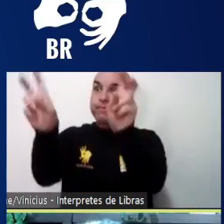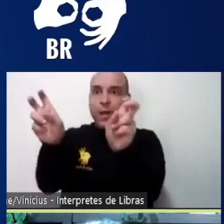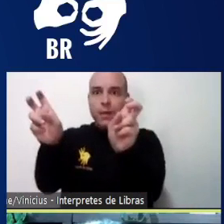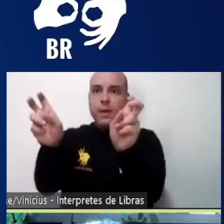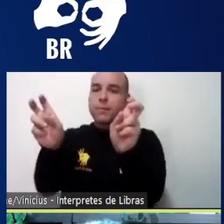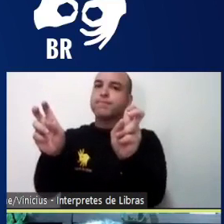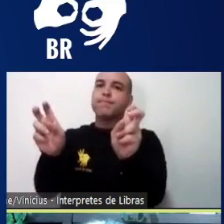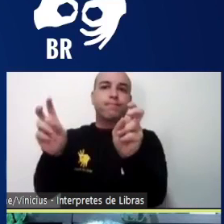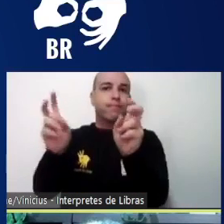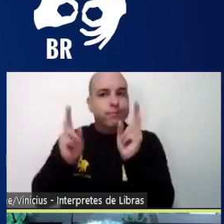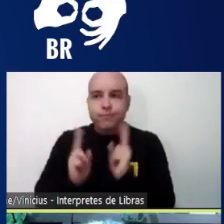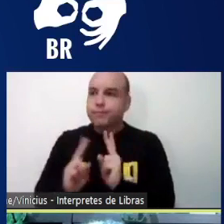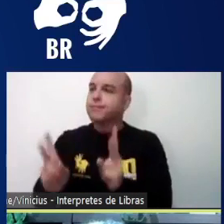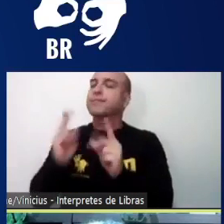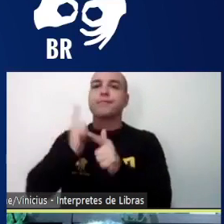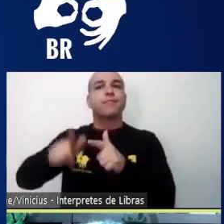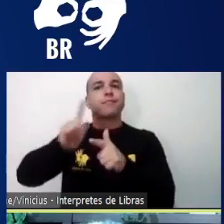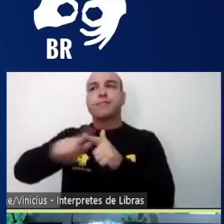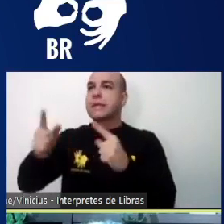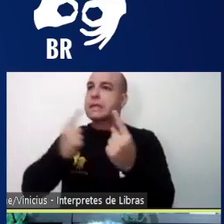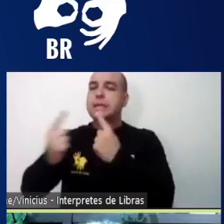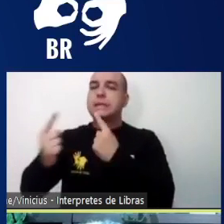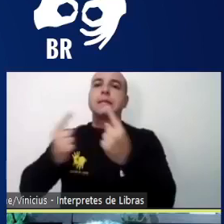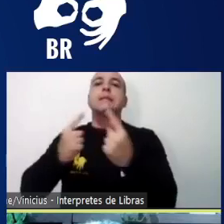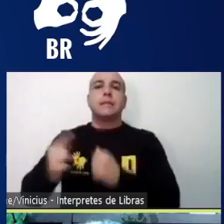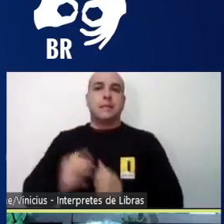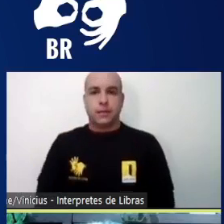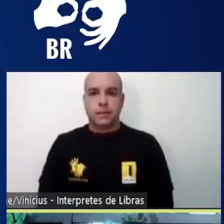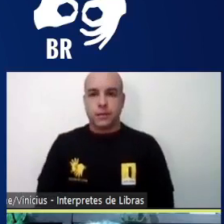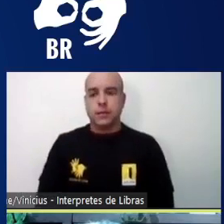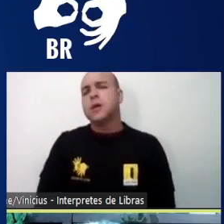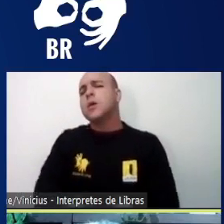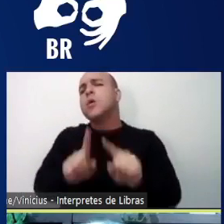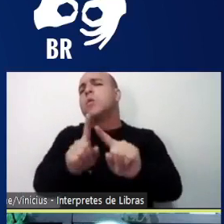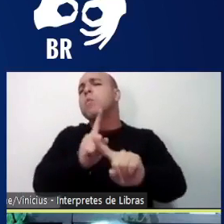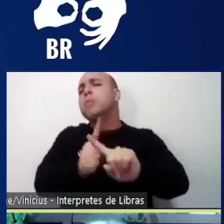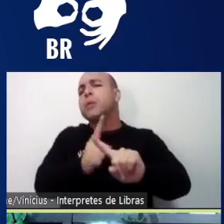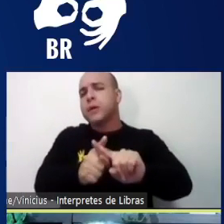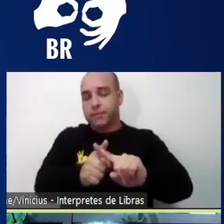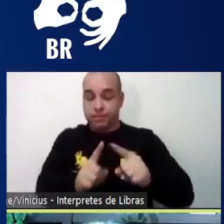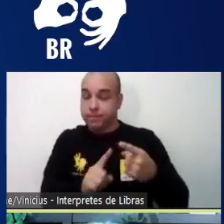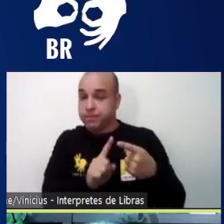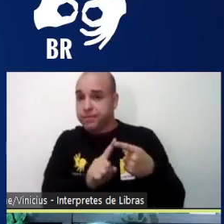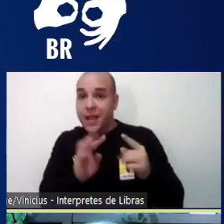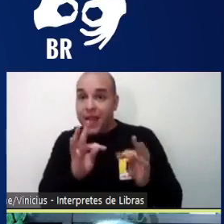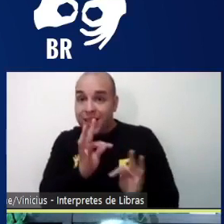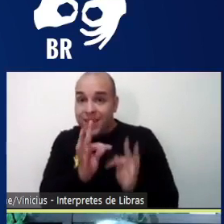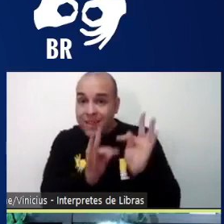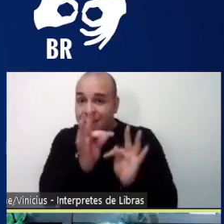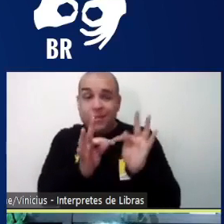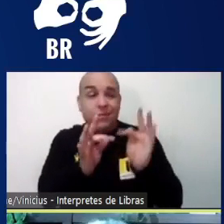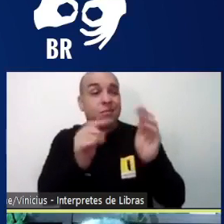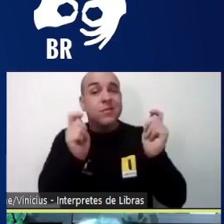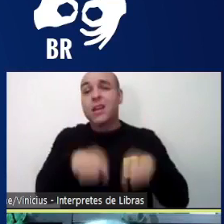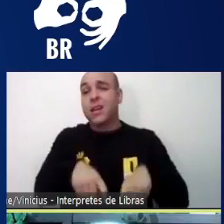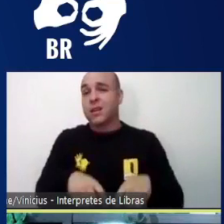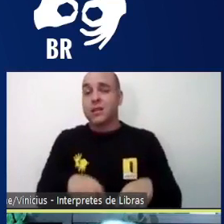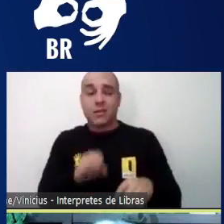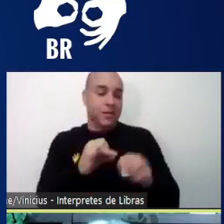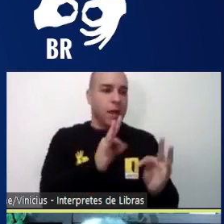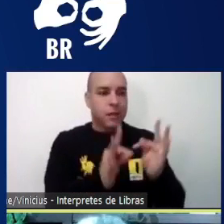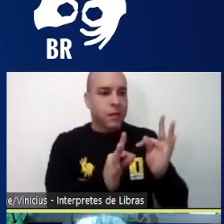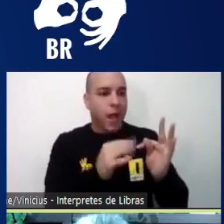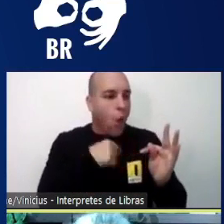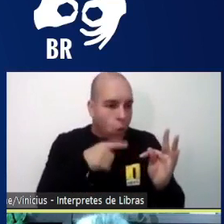técnicas, elas são desenvolvidas, testadas, se aprovadas, continuam e criam seu próprio